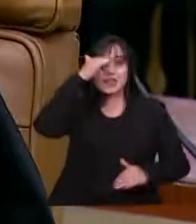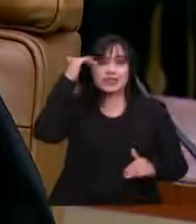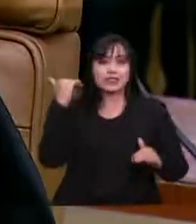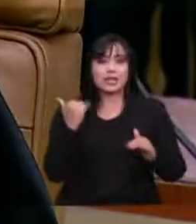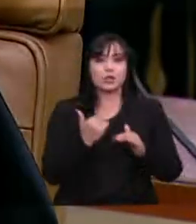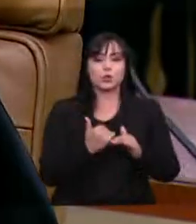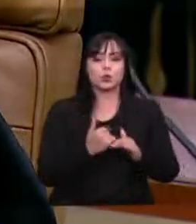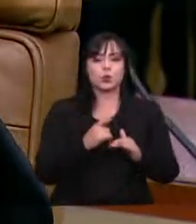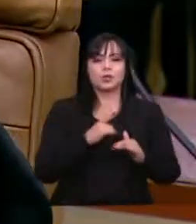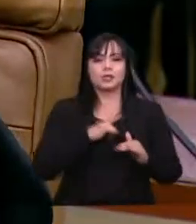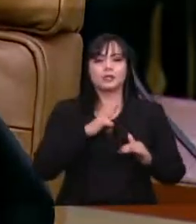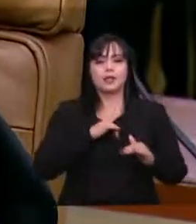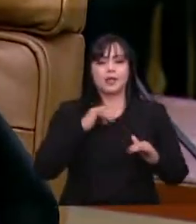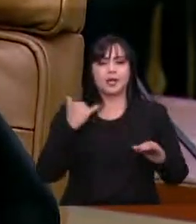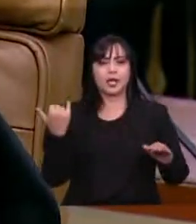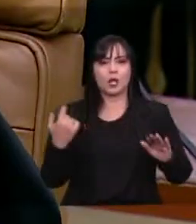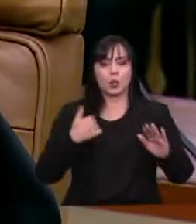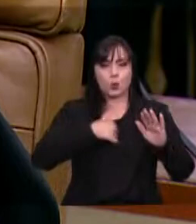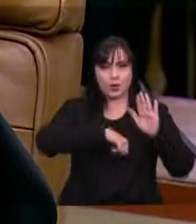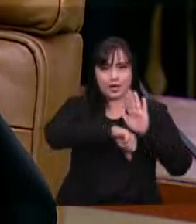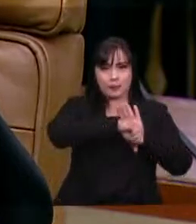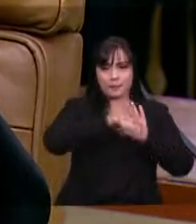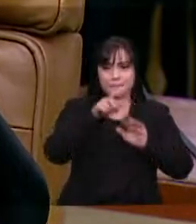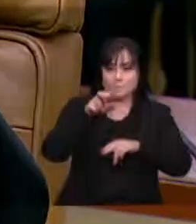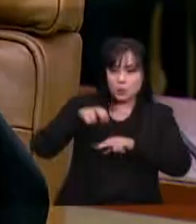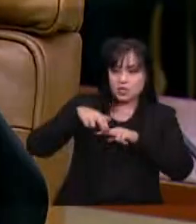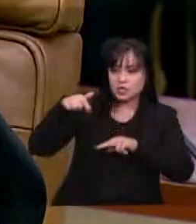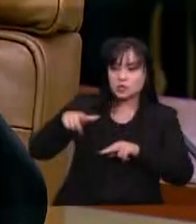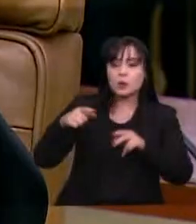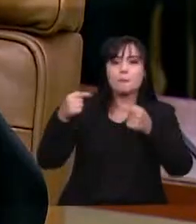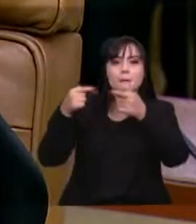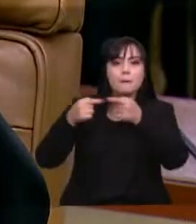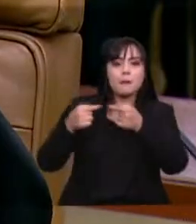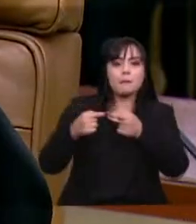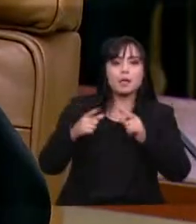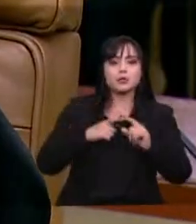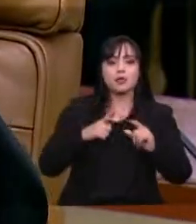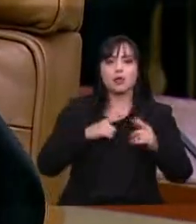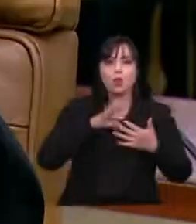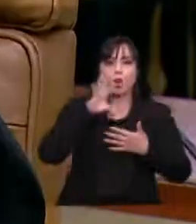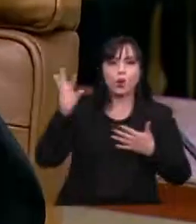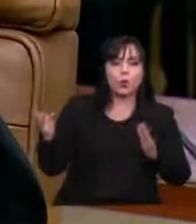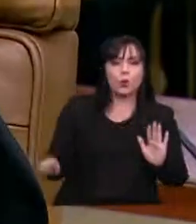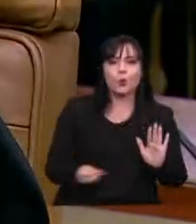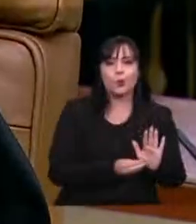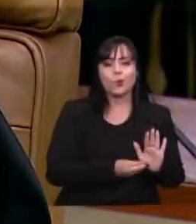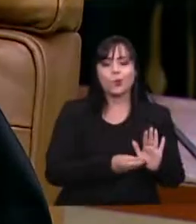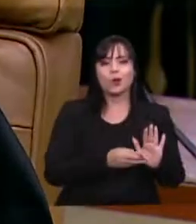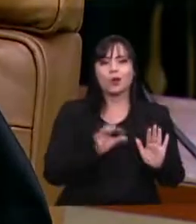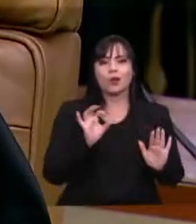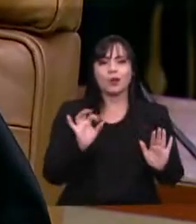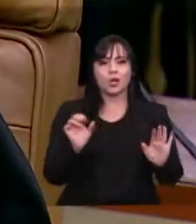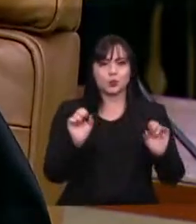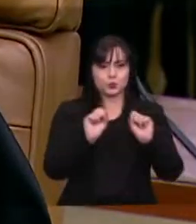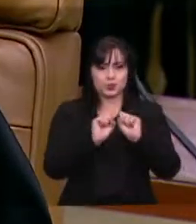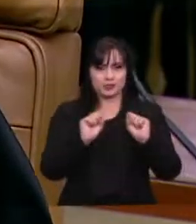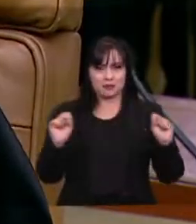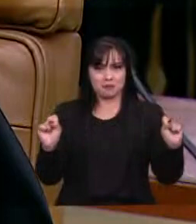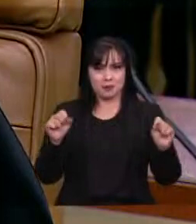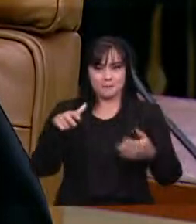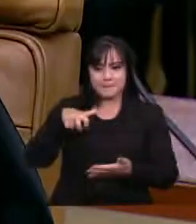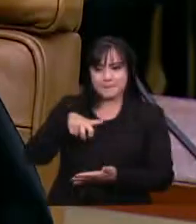configurar o delito Por esta razão corresponderia um bissem ele o que obviamente na sistemática